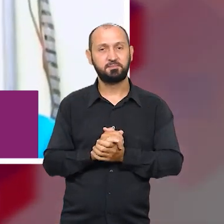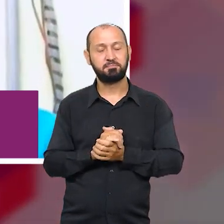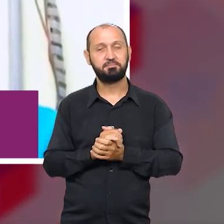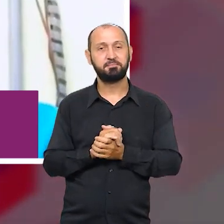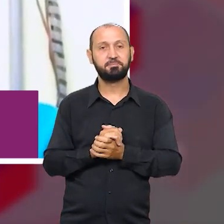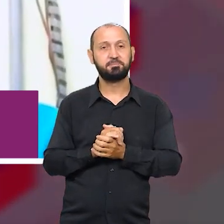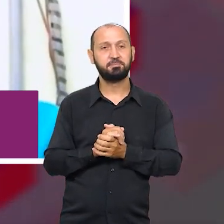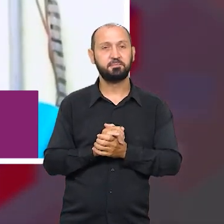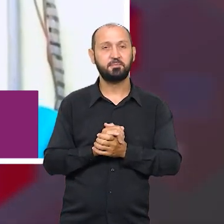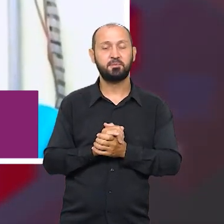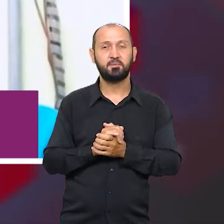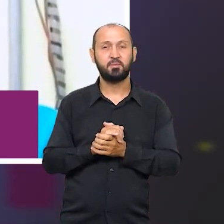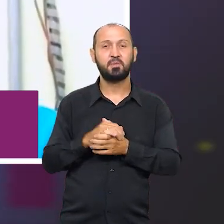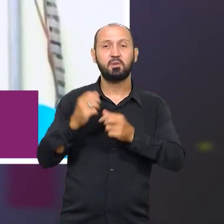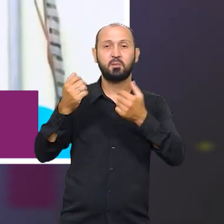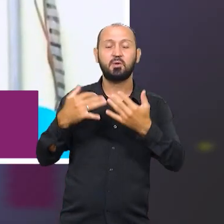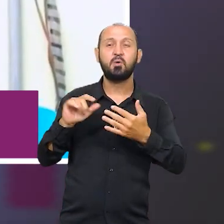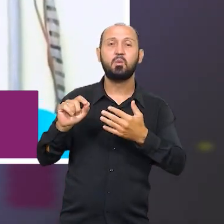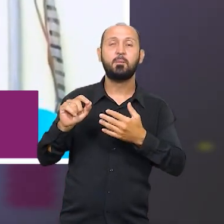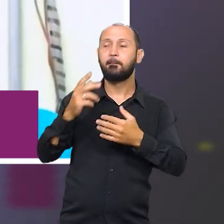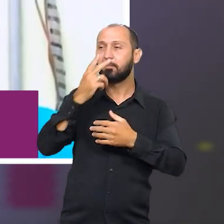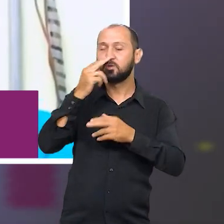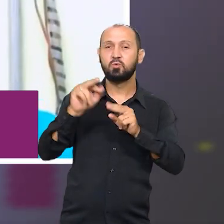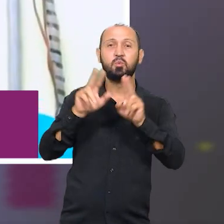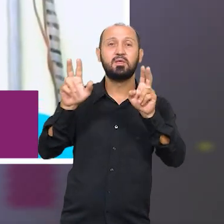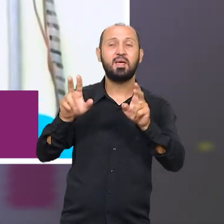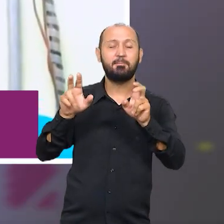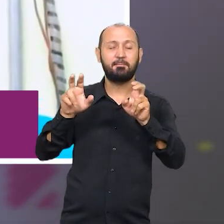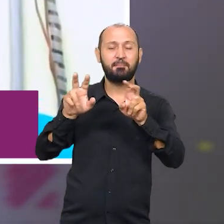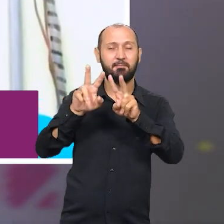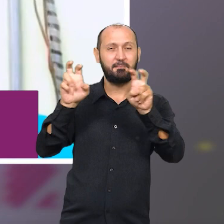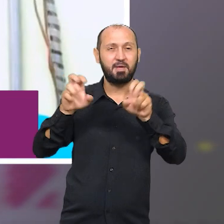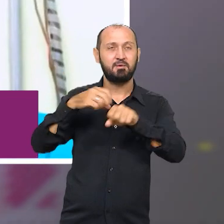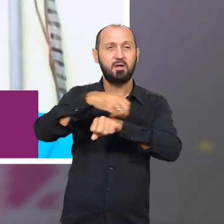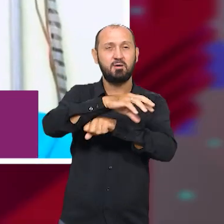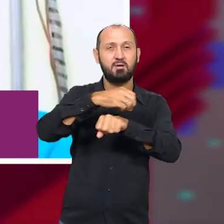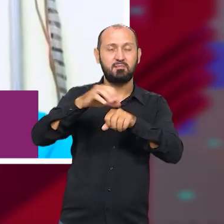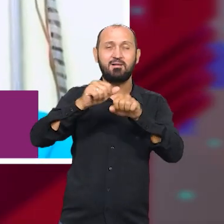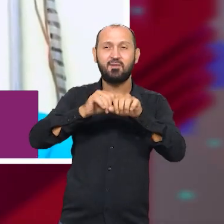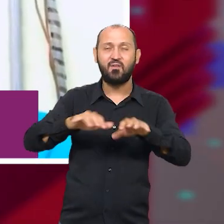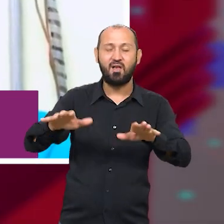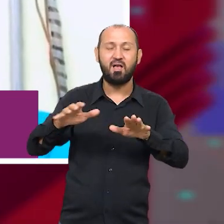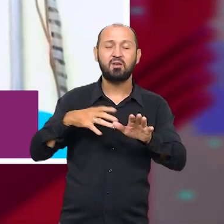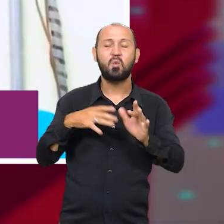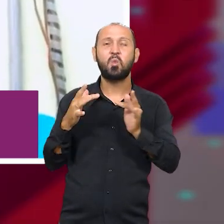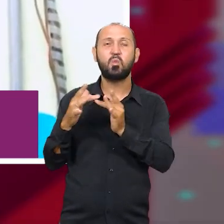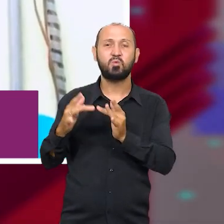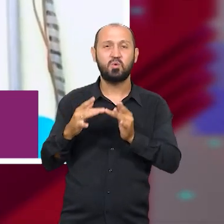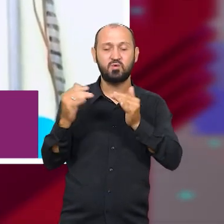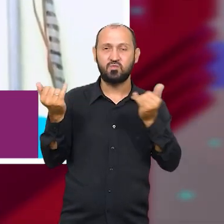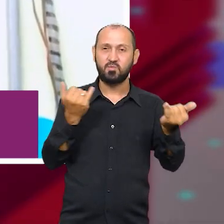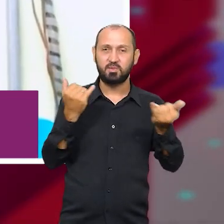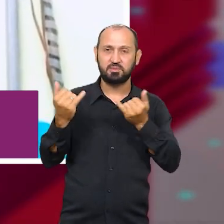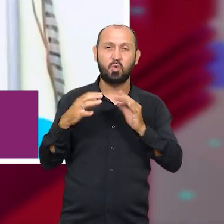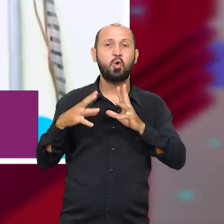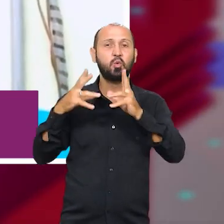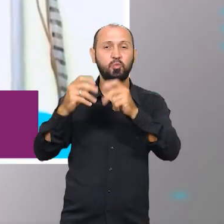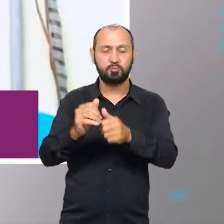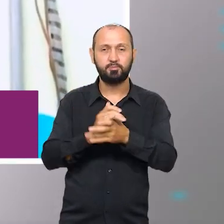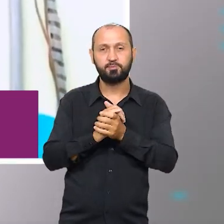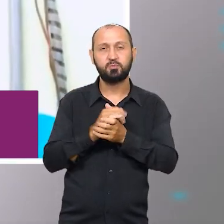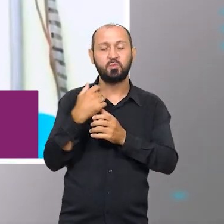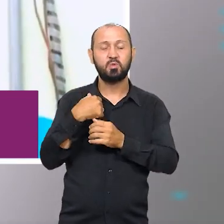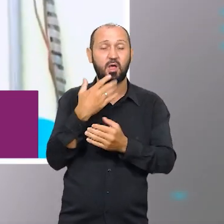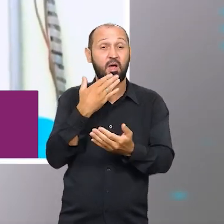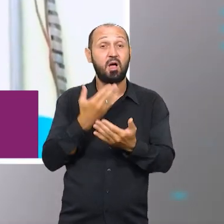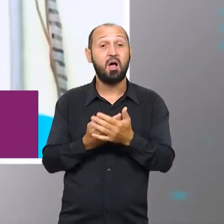aqui também que, como eu disse, a popularização do tema está levando acesso à informação para todas as